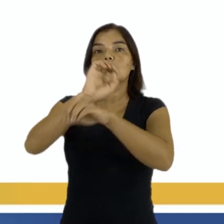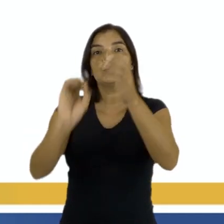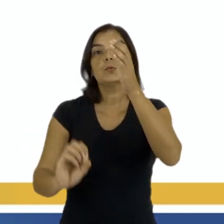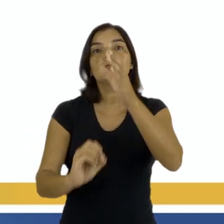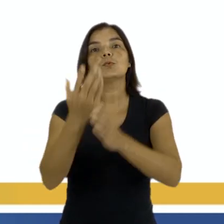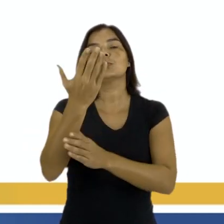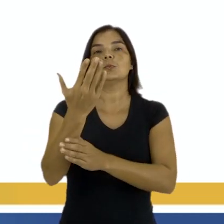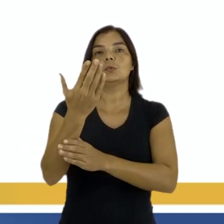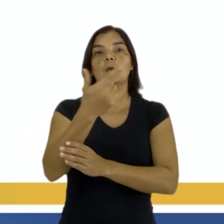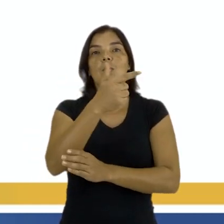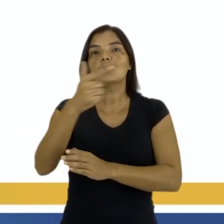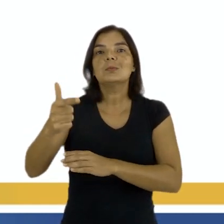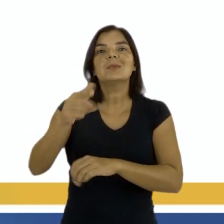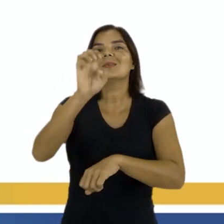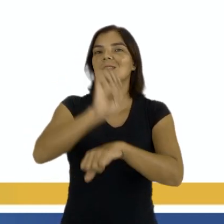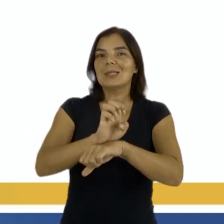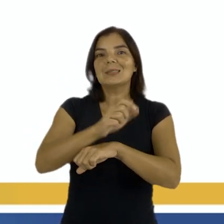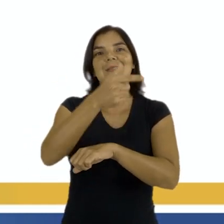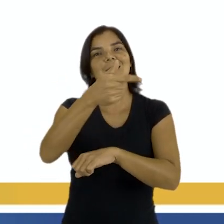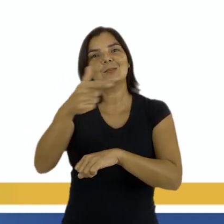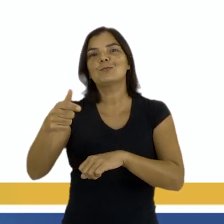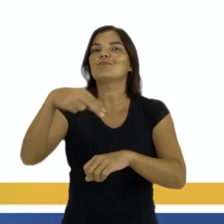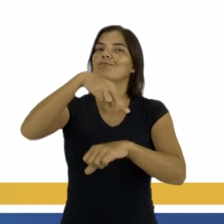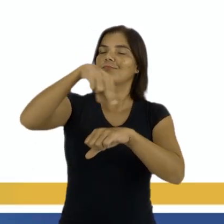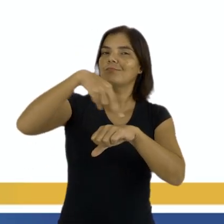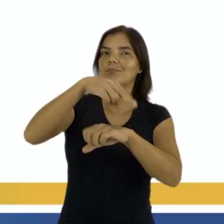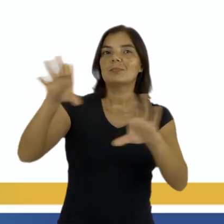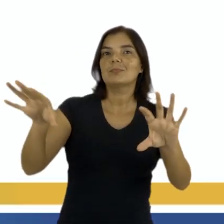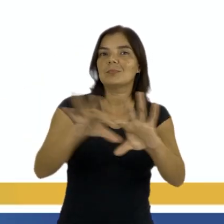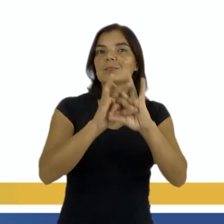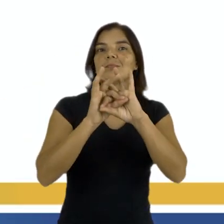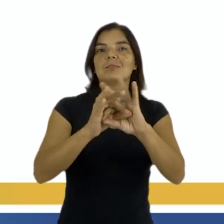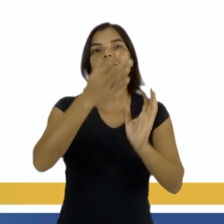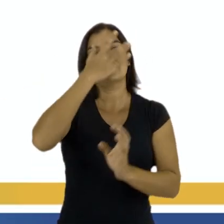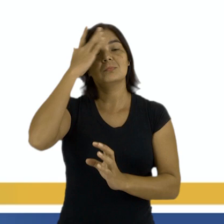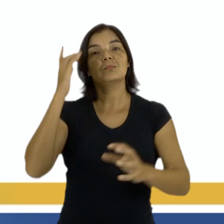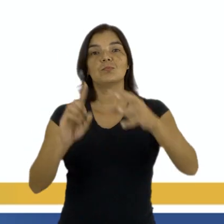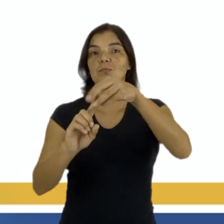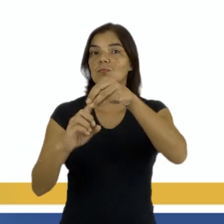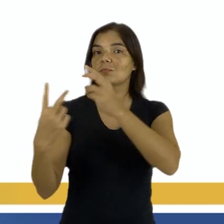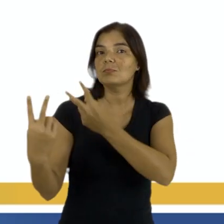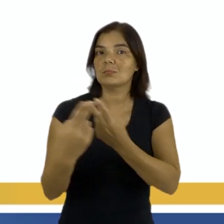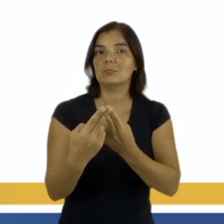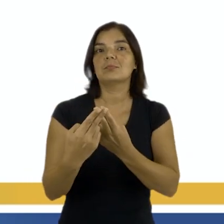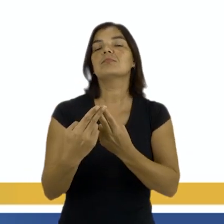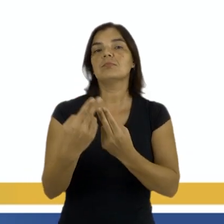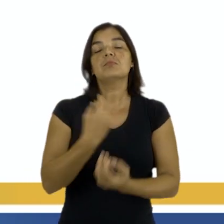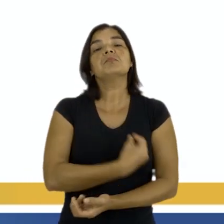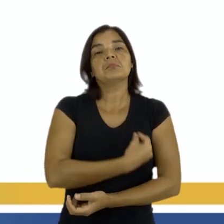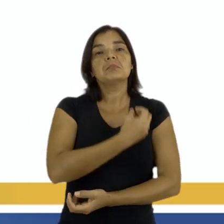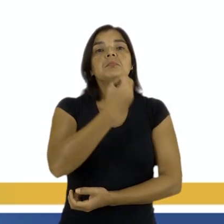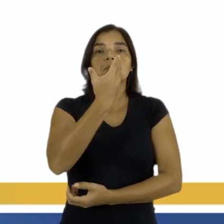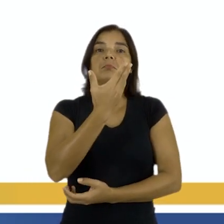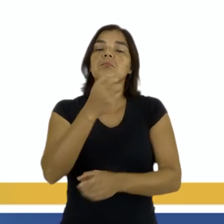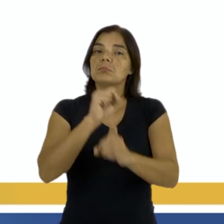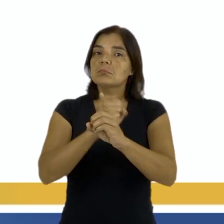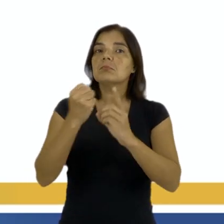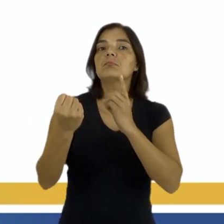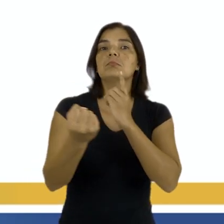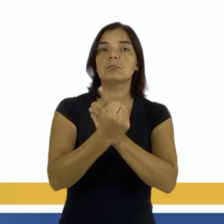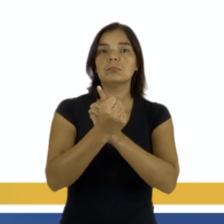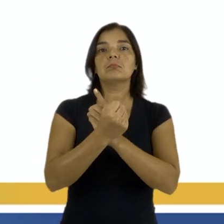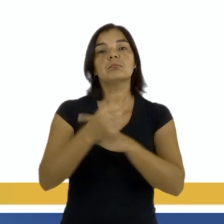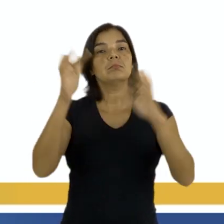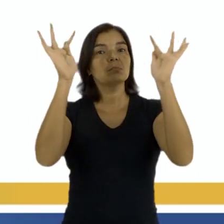existe Estado sem nação. E a sociedade e a união de indivíduos com objetivos em comum, né? Viver bem, viver em sociedade,